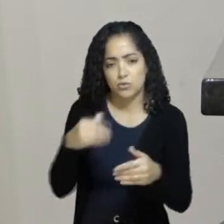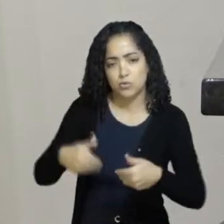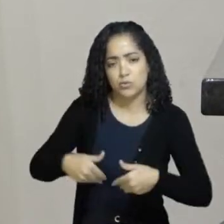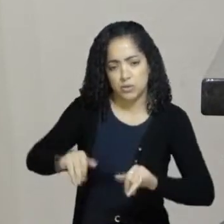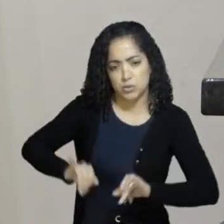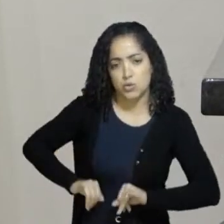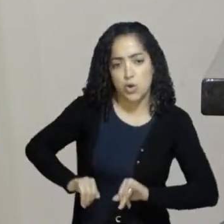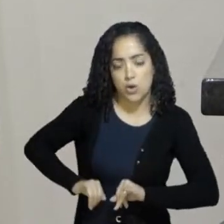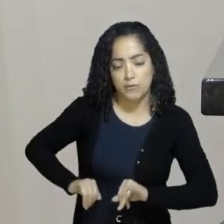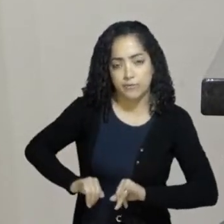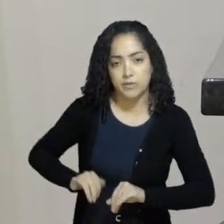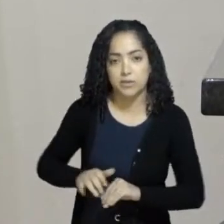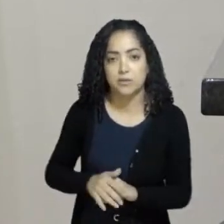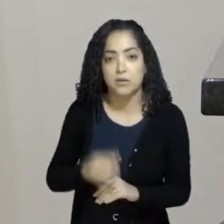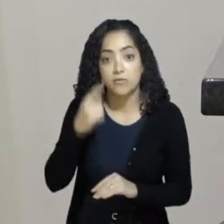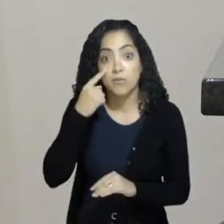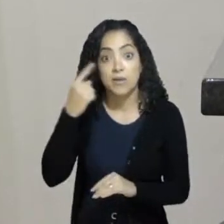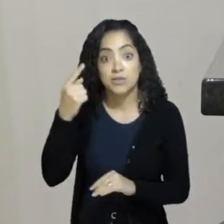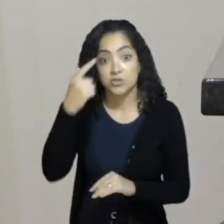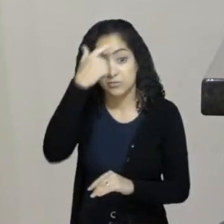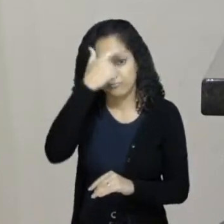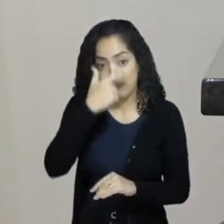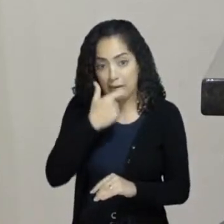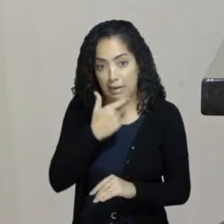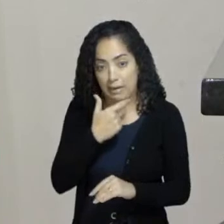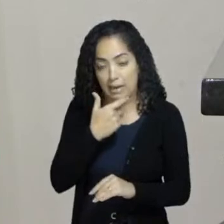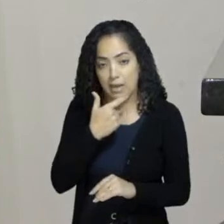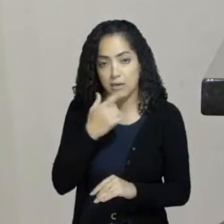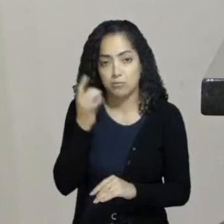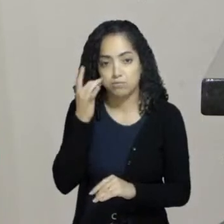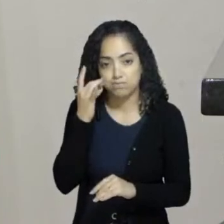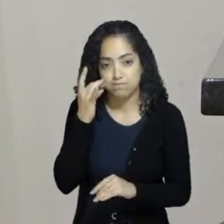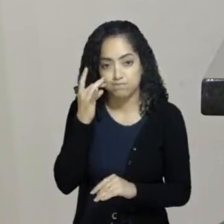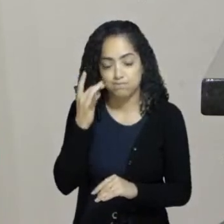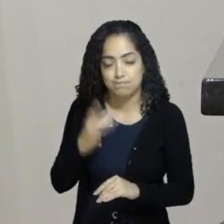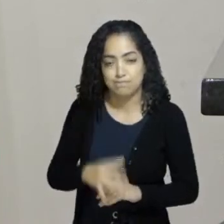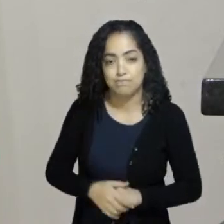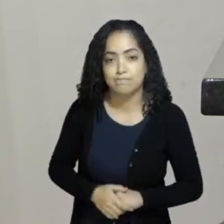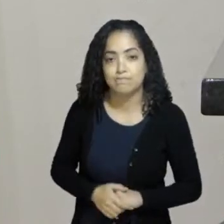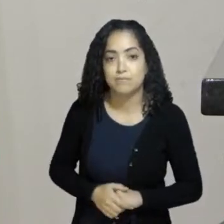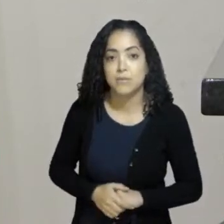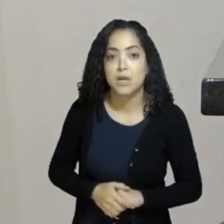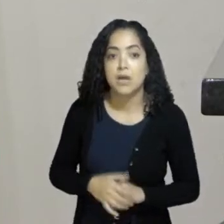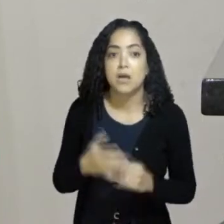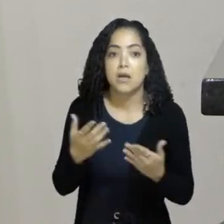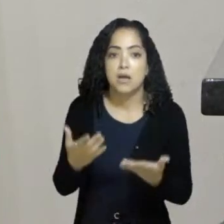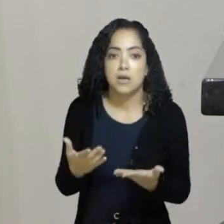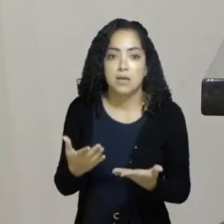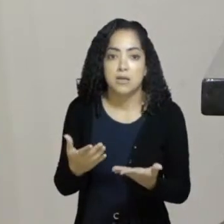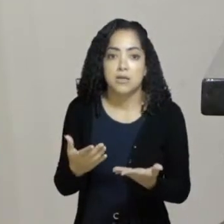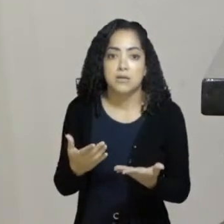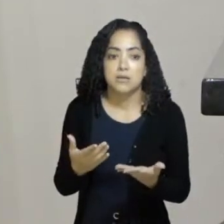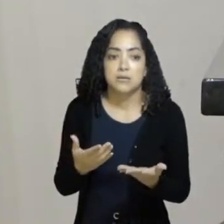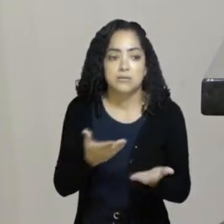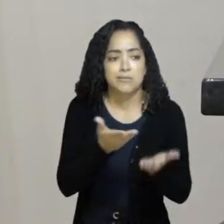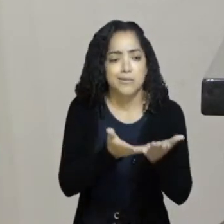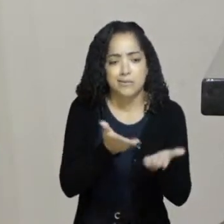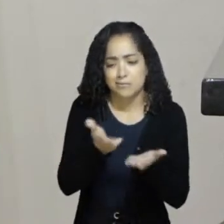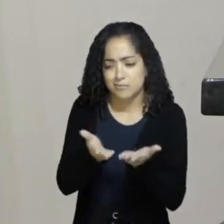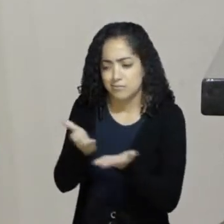eu fico imaginando a cara de bunda de sócio educativos tem que carregar e servir